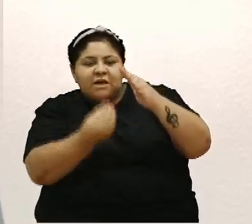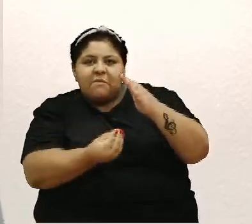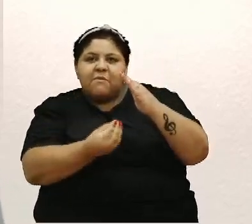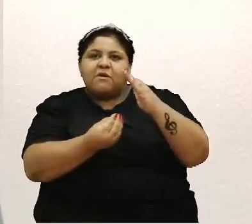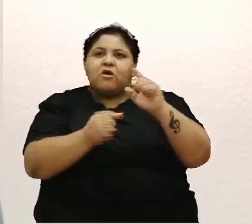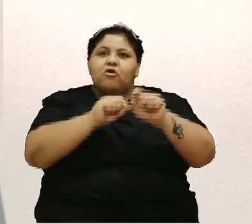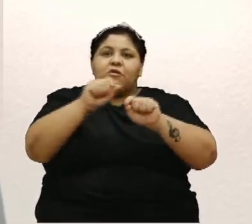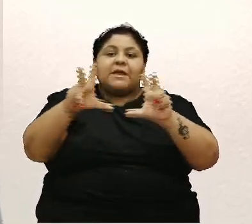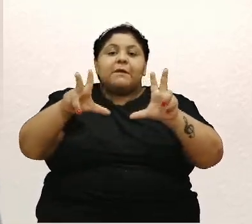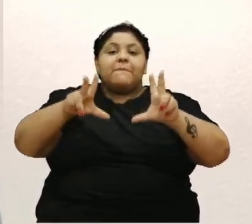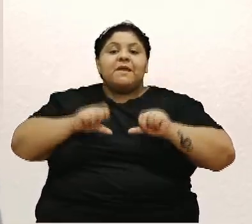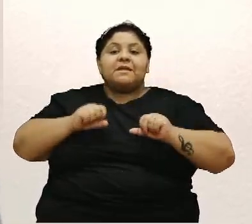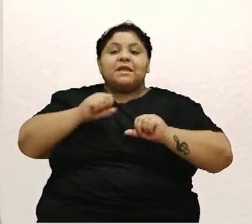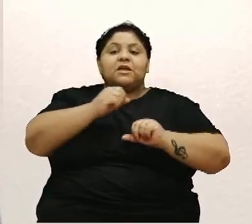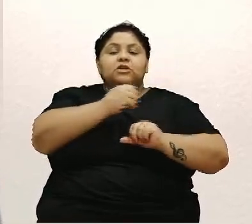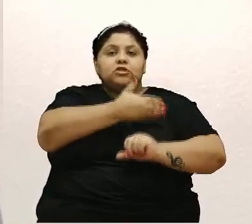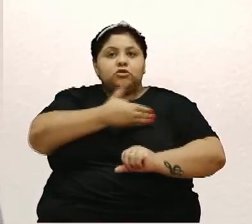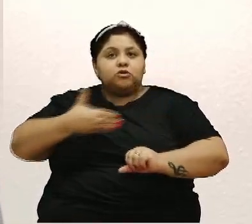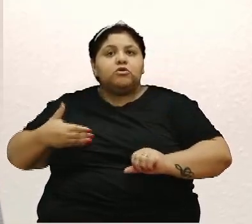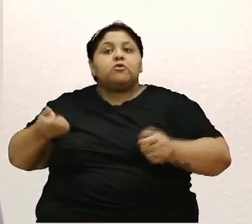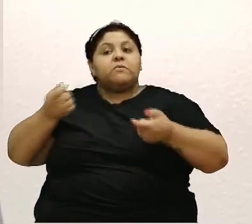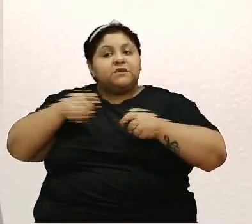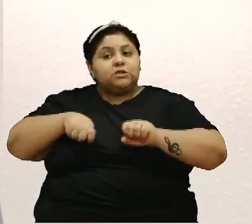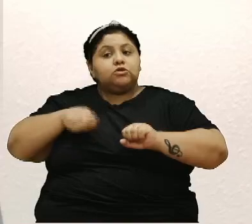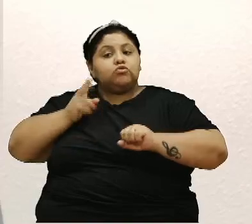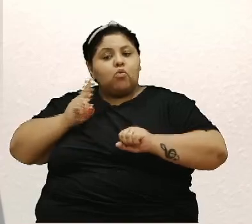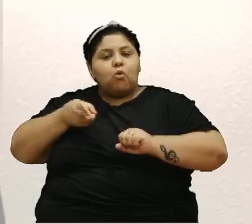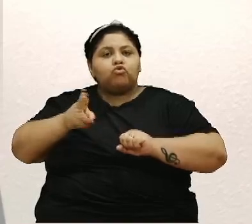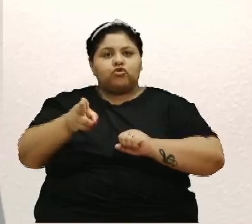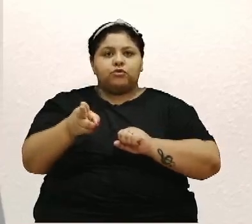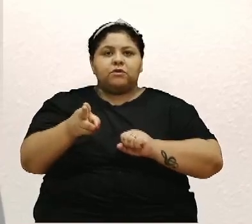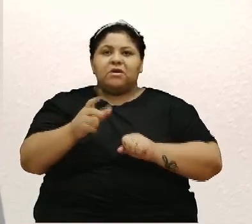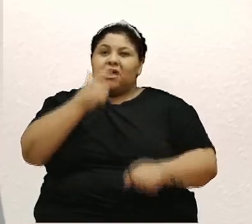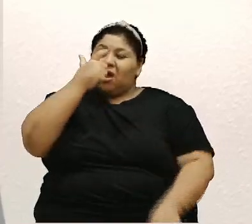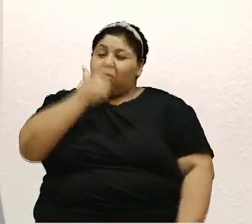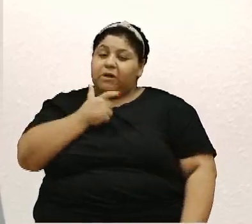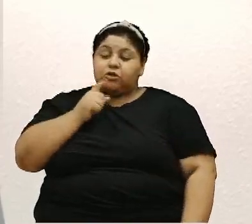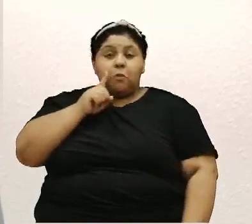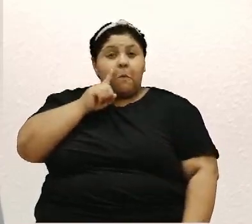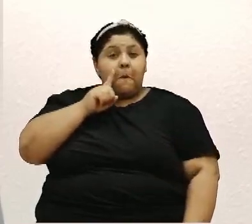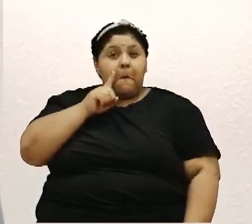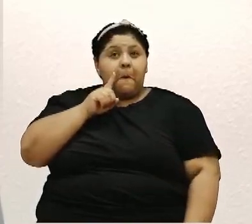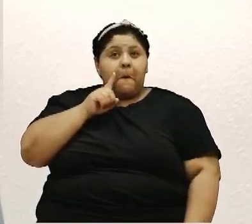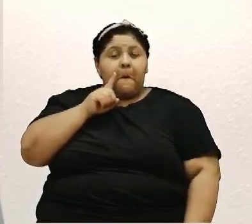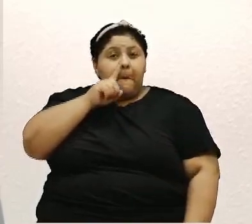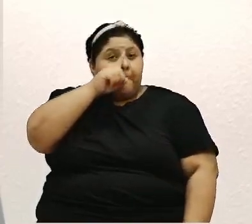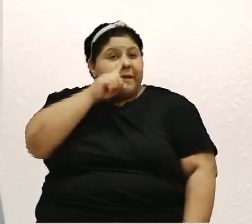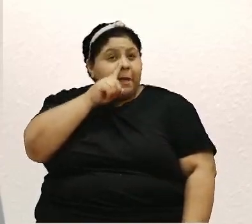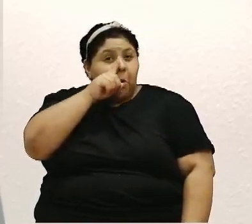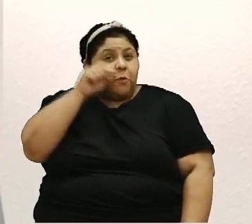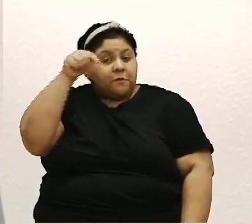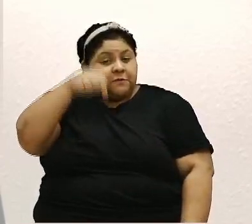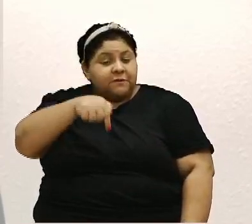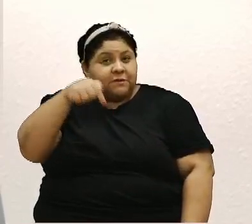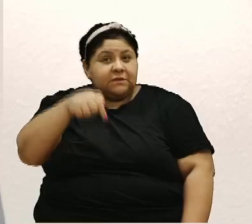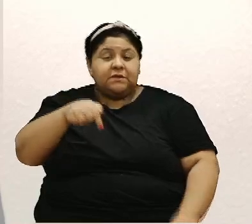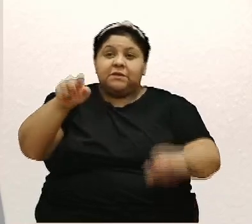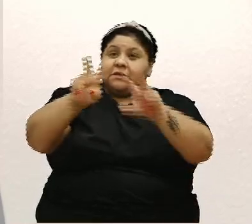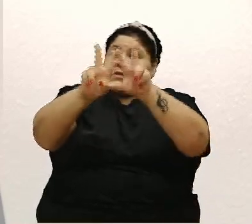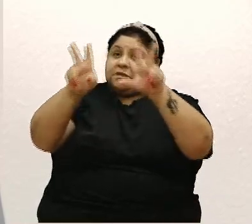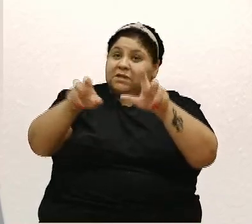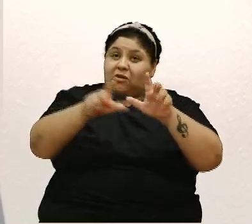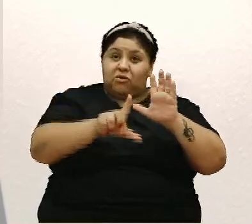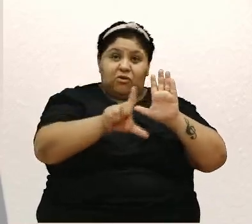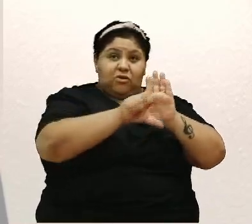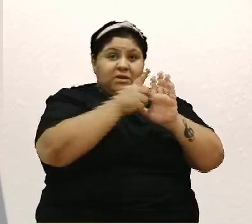as políticas públicas, elas precisam ficar. Então, eu acho arriscado, quando vem para essa casa, teores de lei,